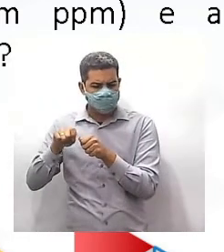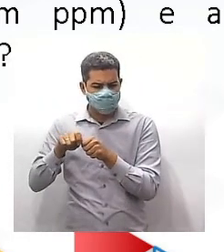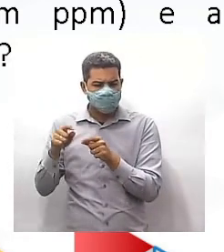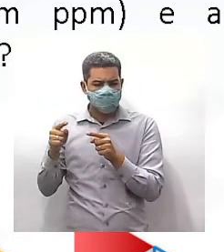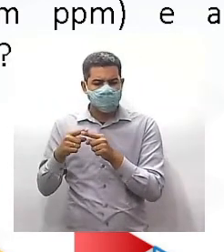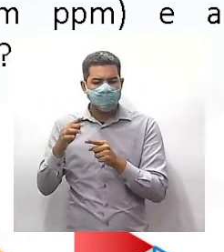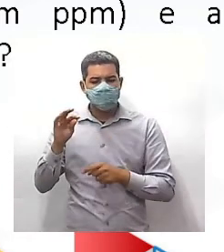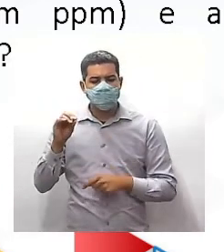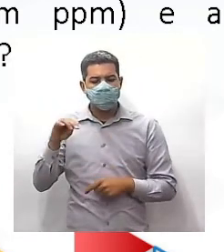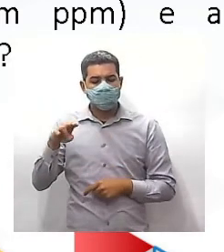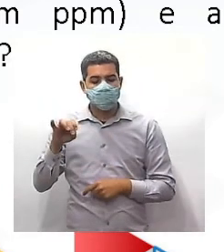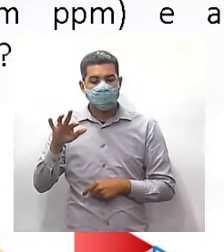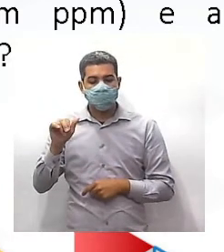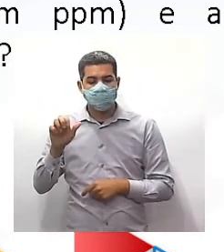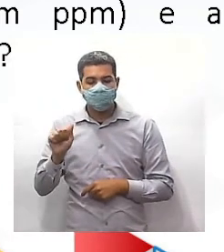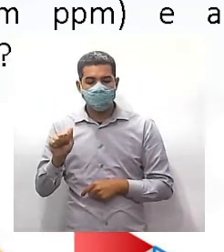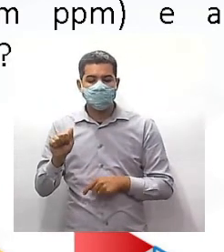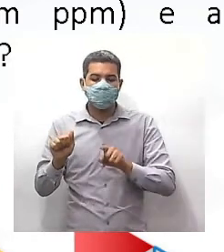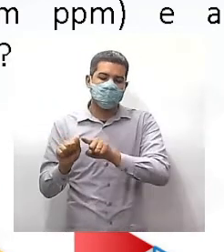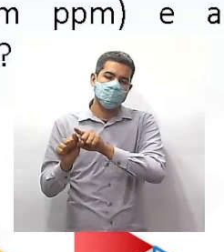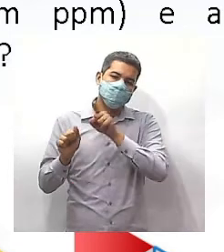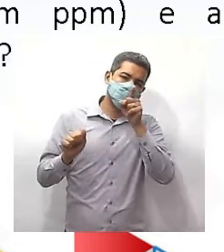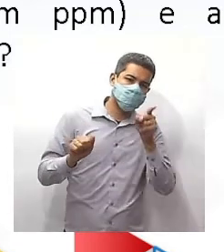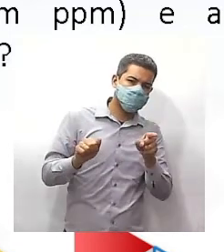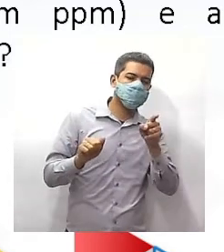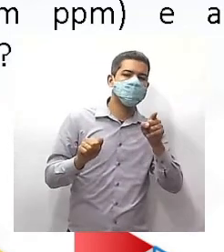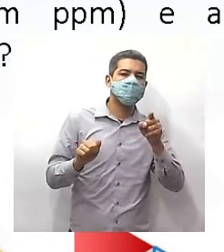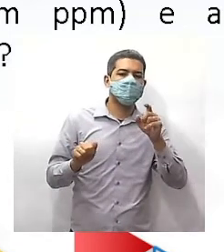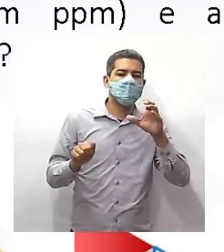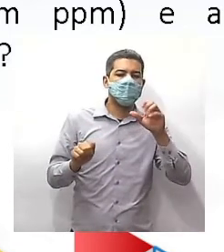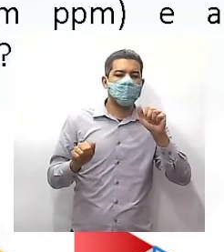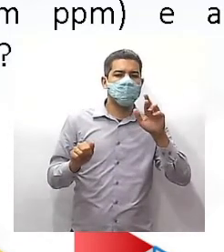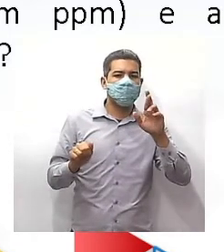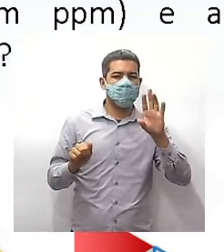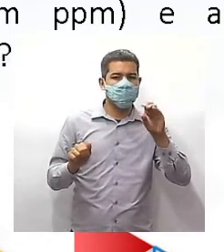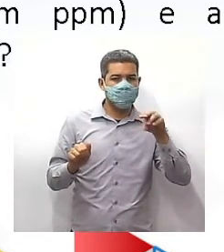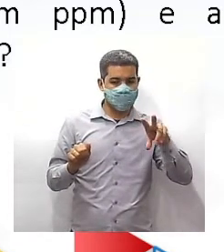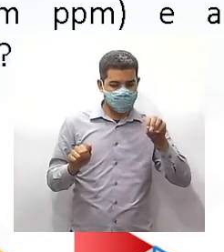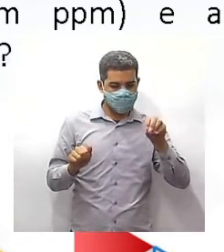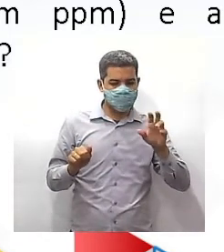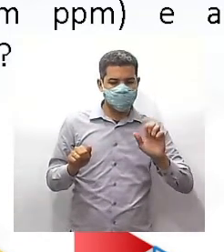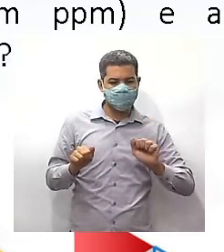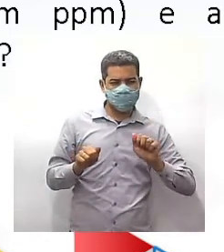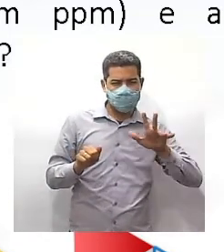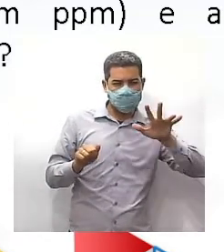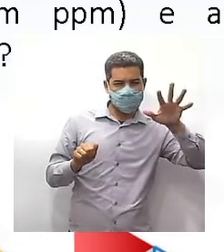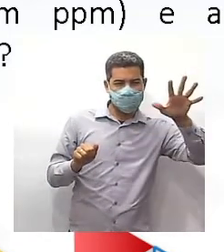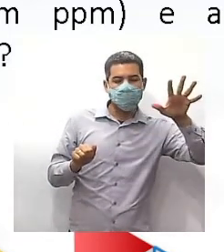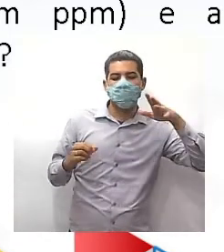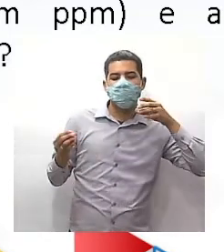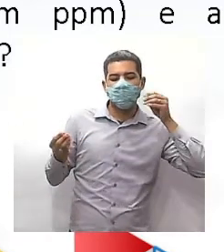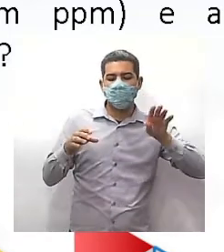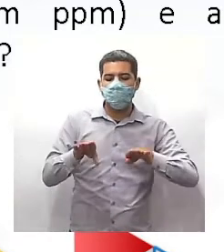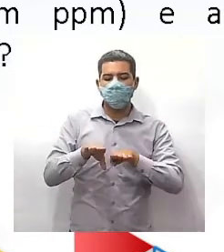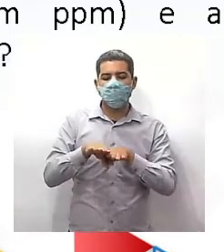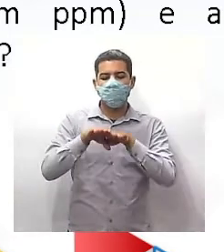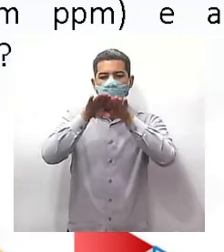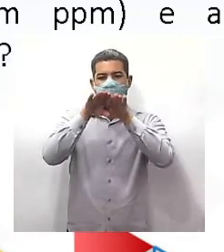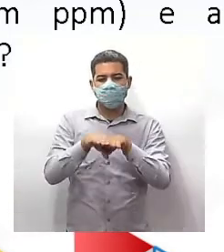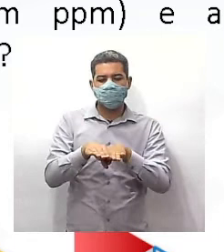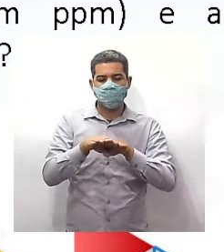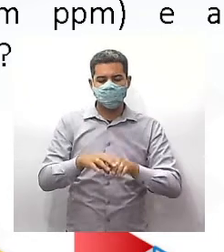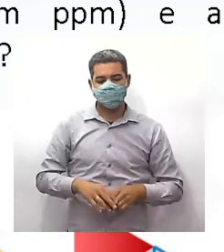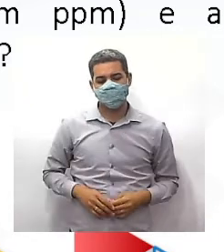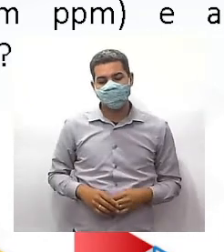está do outro. Então, do teu lado esquerdo tem a produção, do lado direito está aí a emissão de dióxido de carbono. Os dados na